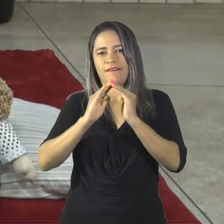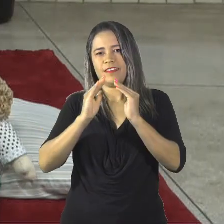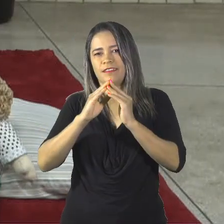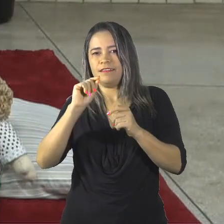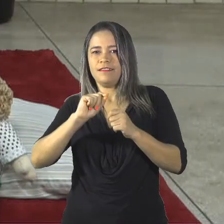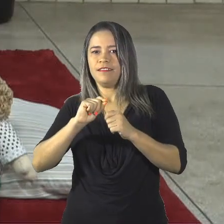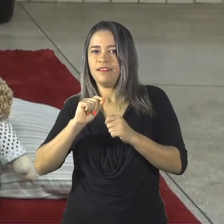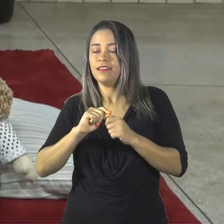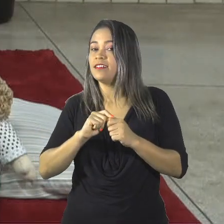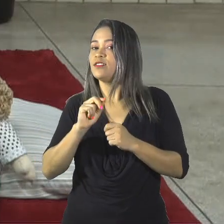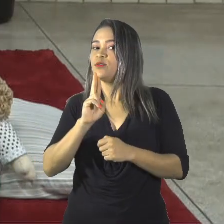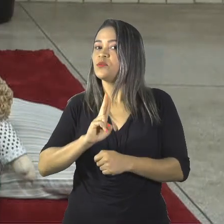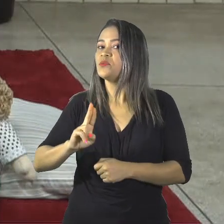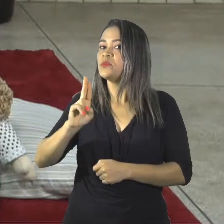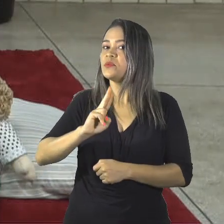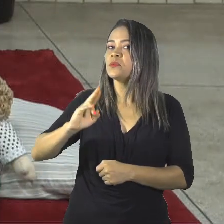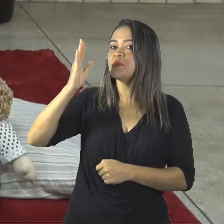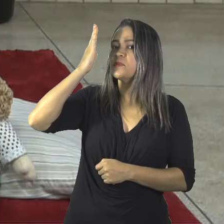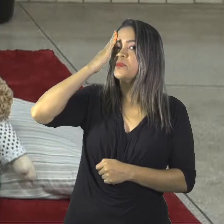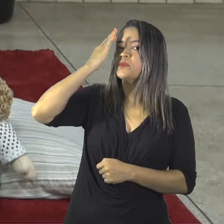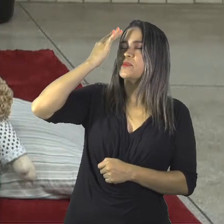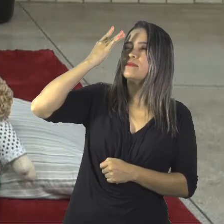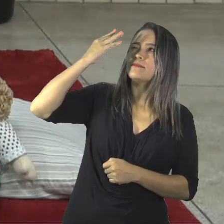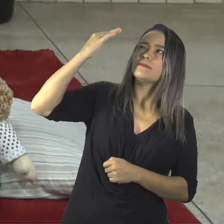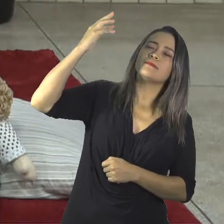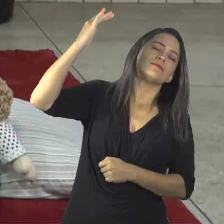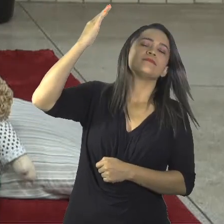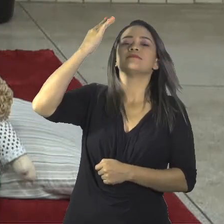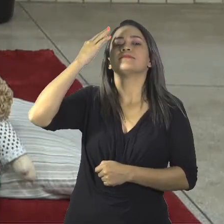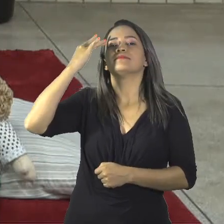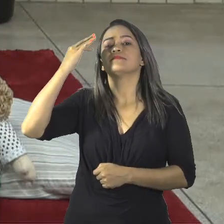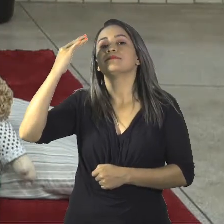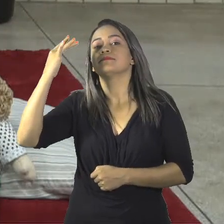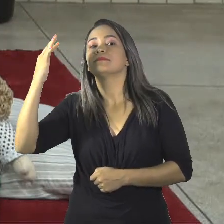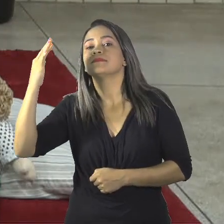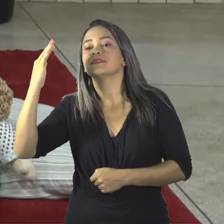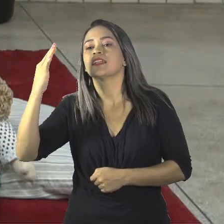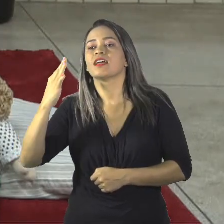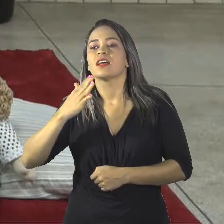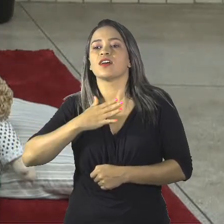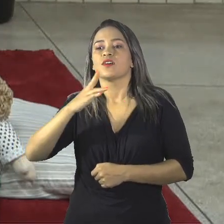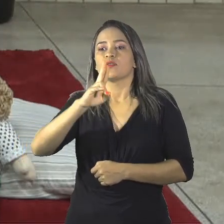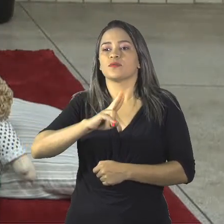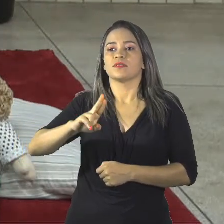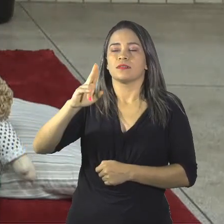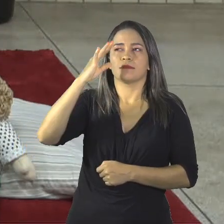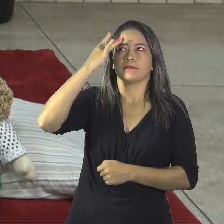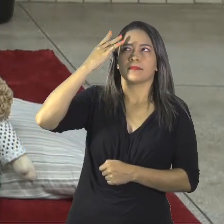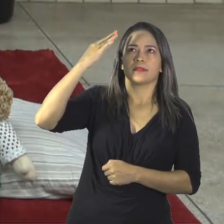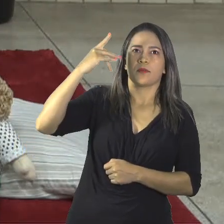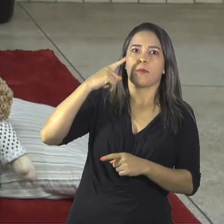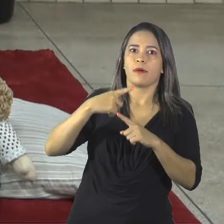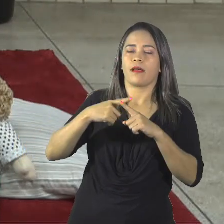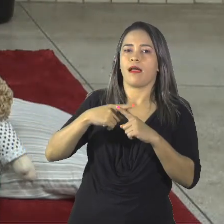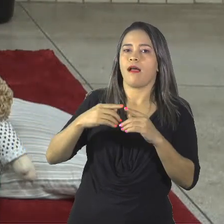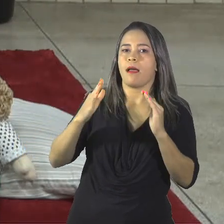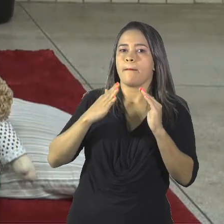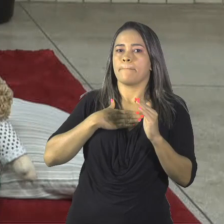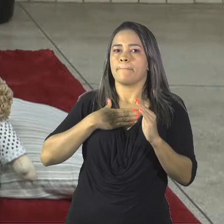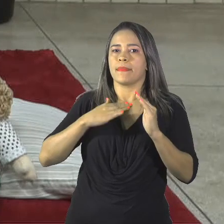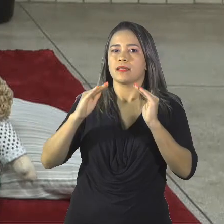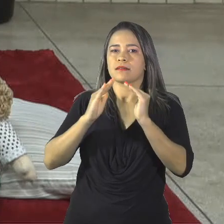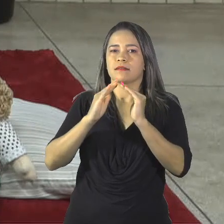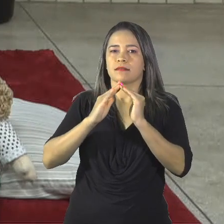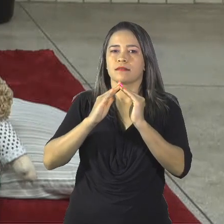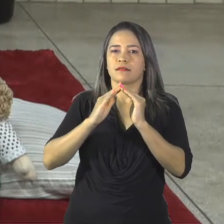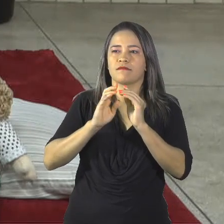casa usando a minha imaginação. É isso mesmo, eu usei a imaginação porque agora a minha casa, ela fica lá